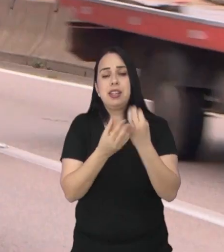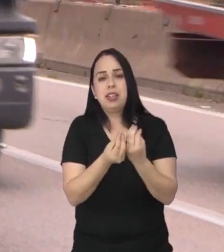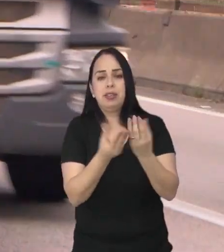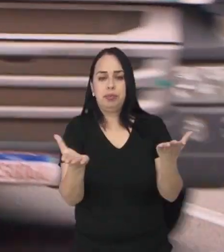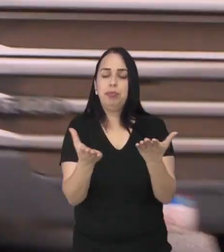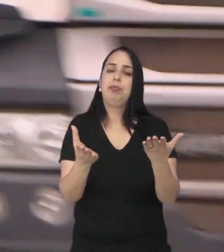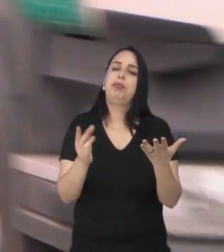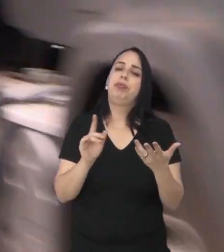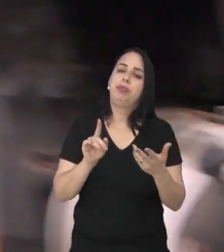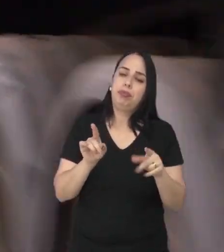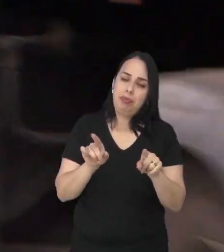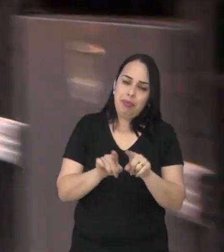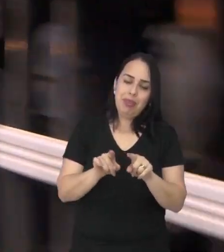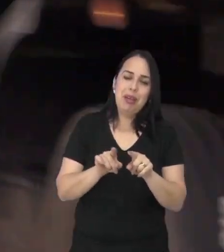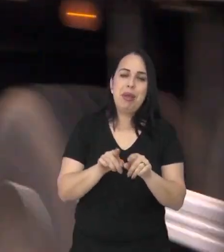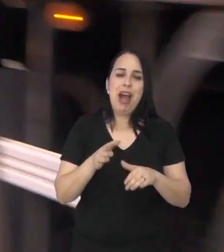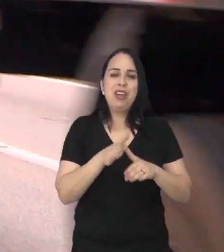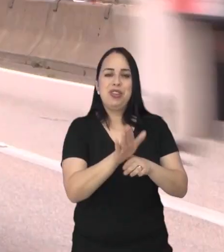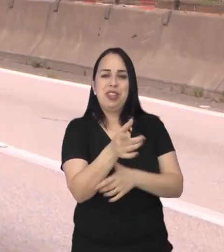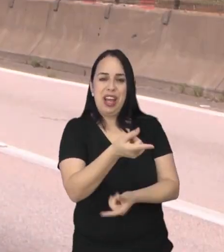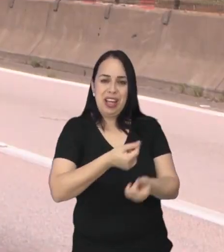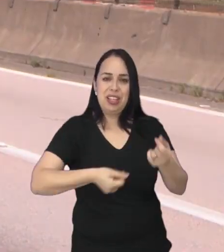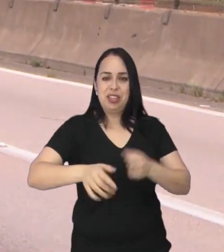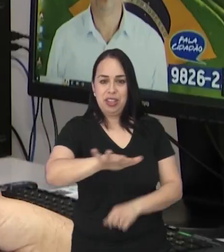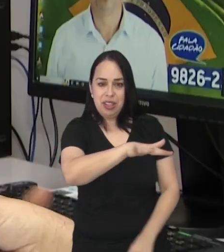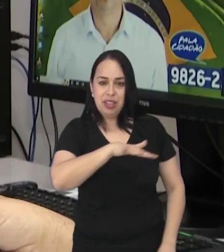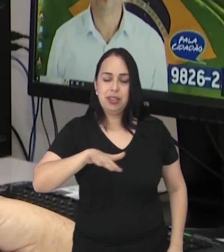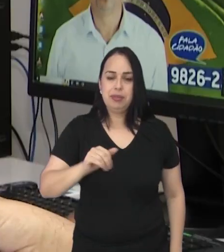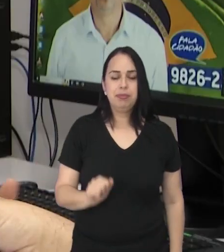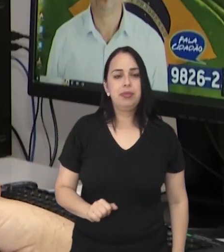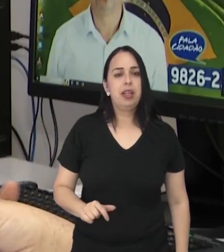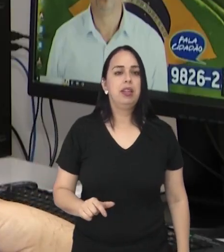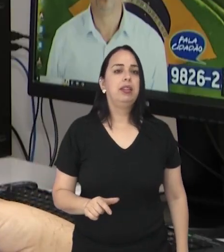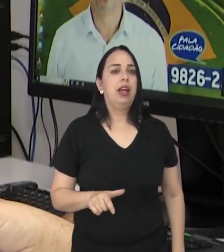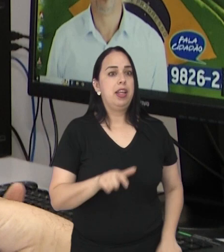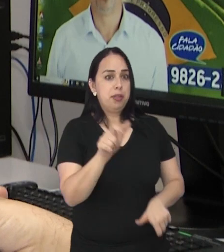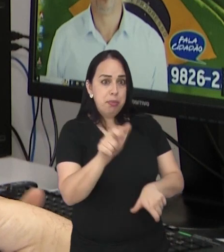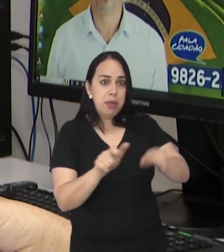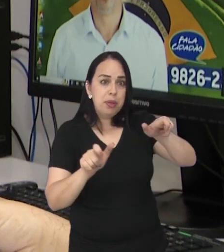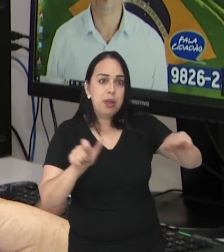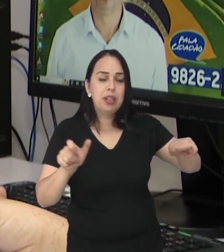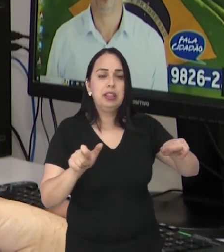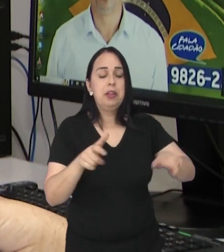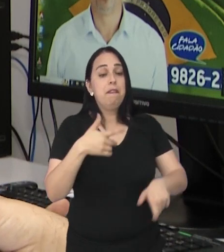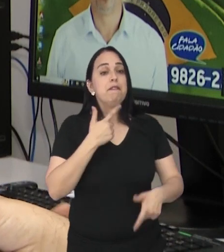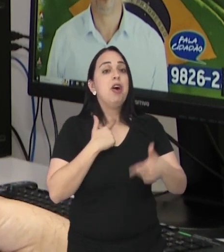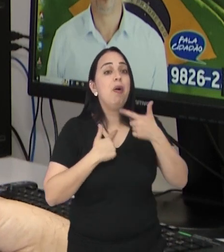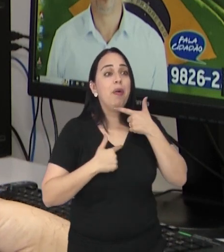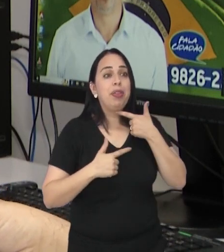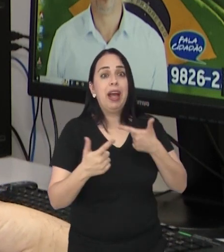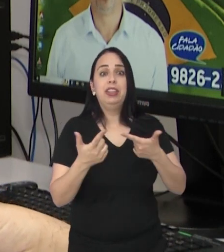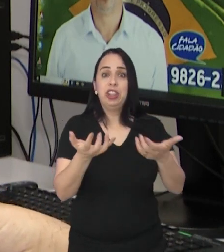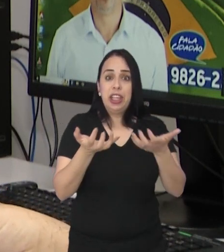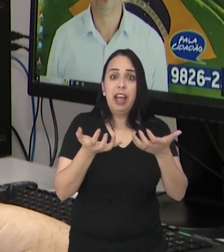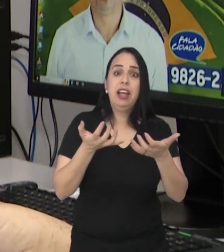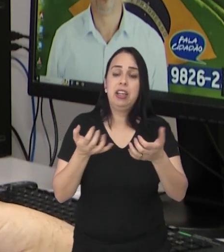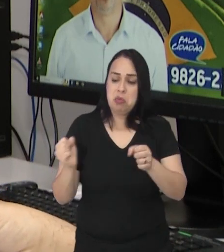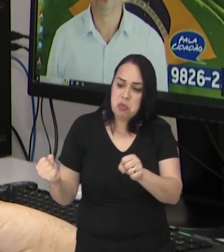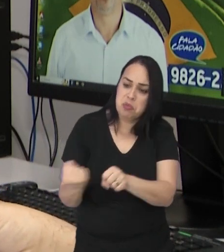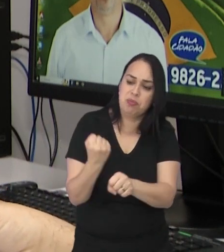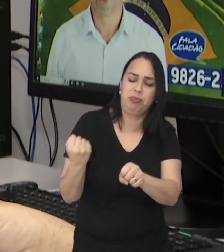população, além de contribuir com a economia regional. Você tem aí um público que interessa fazer,